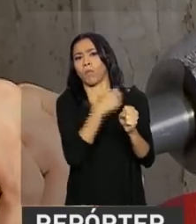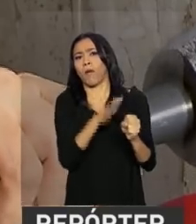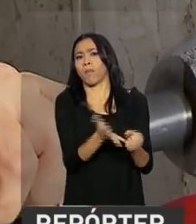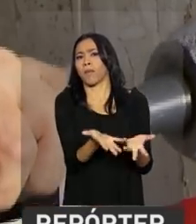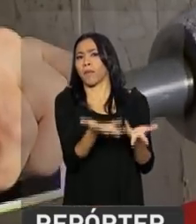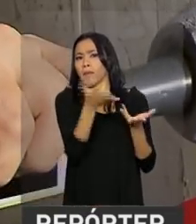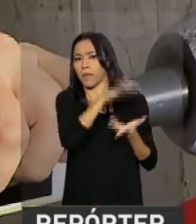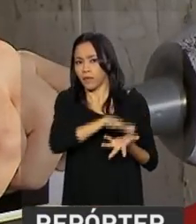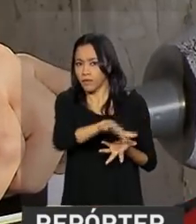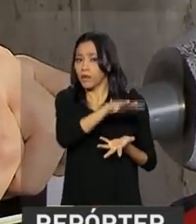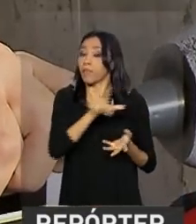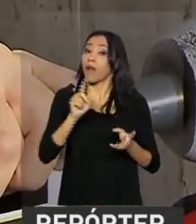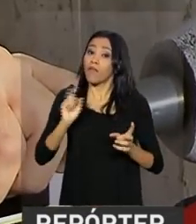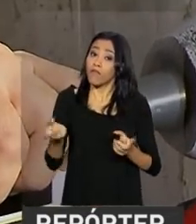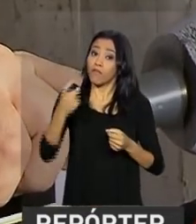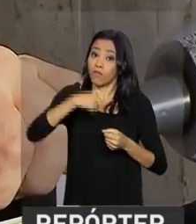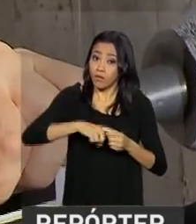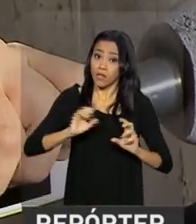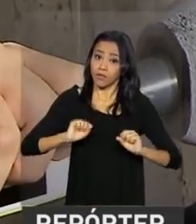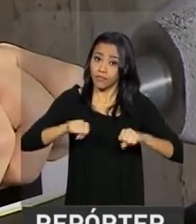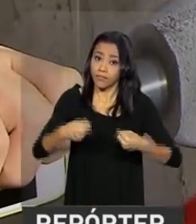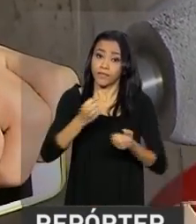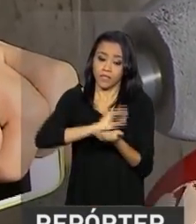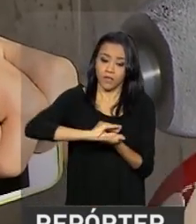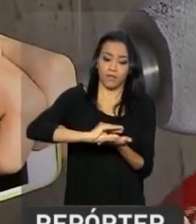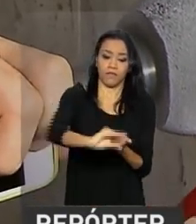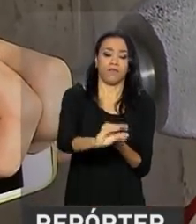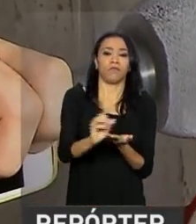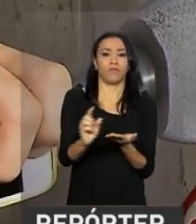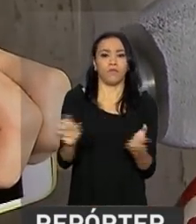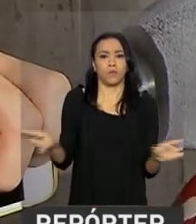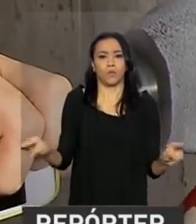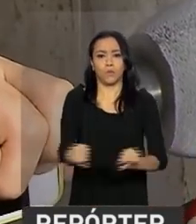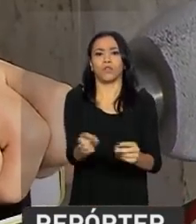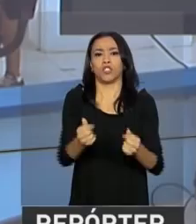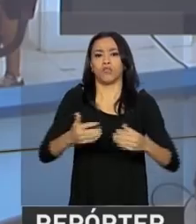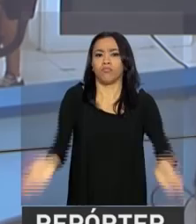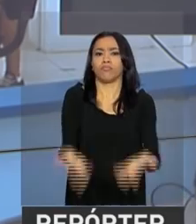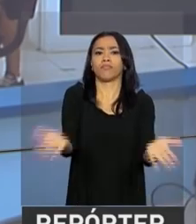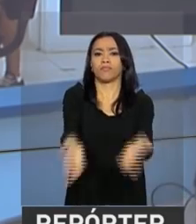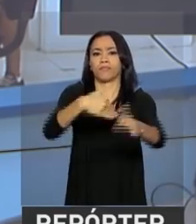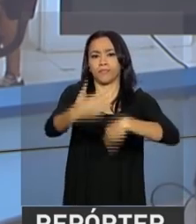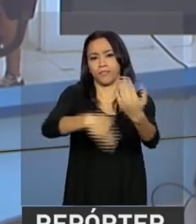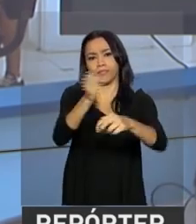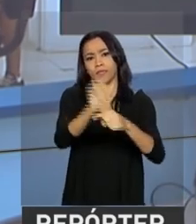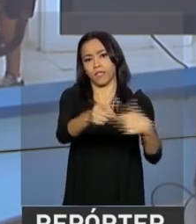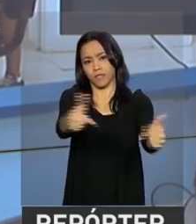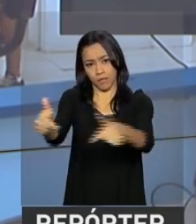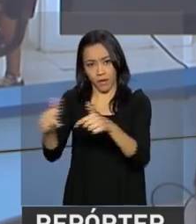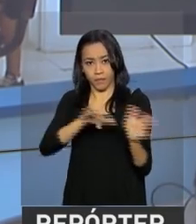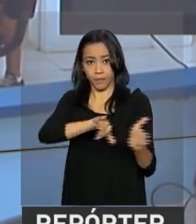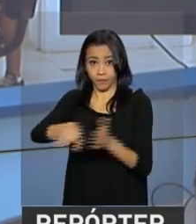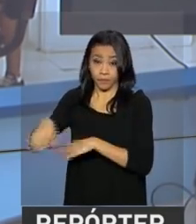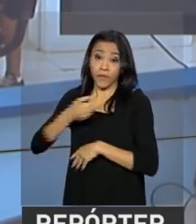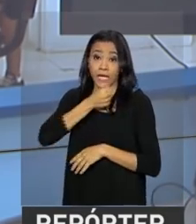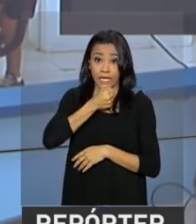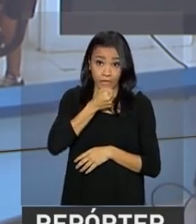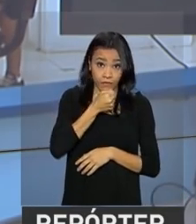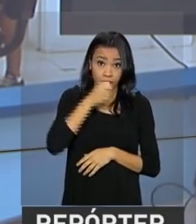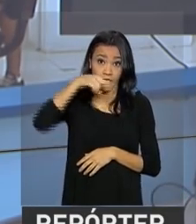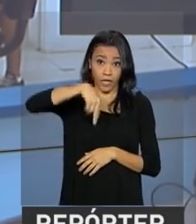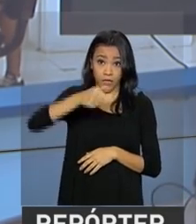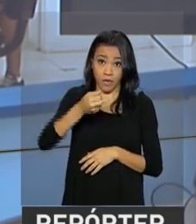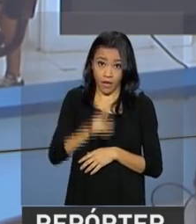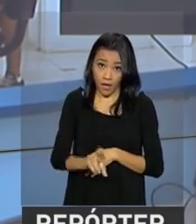você possa voltar a fazer investimentos e voltar a ter a geração de emprego. Em entrevista exclusiva à NBR,